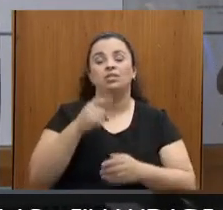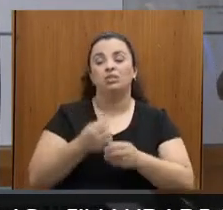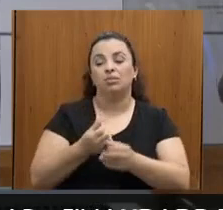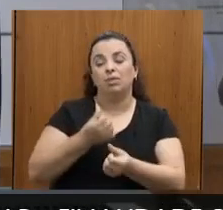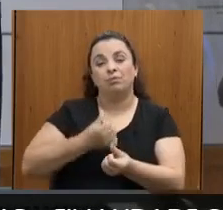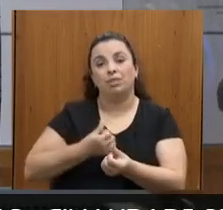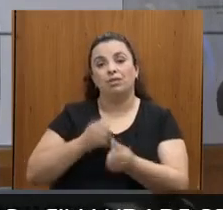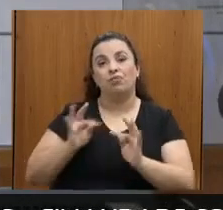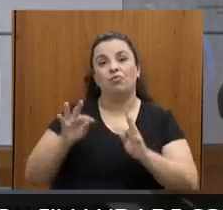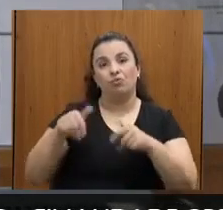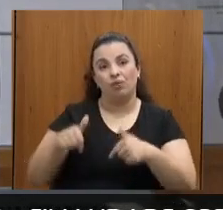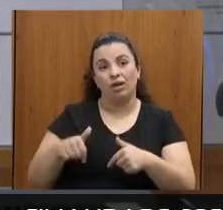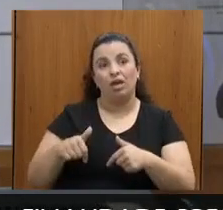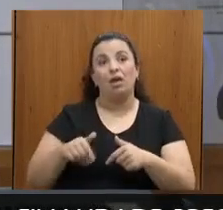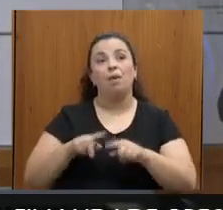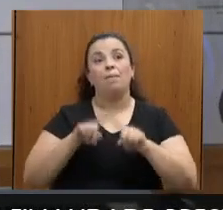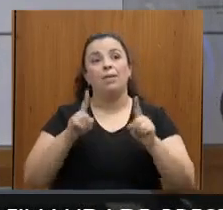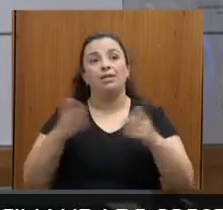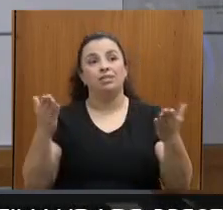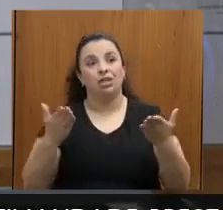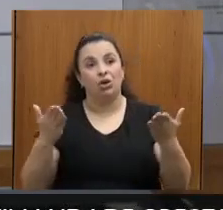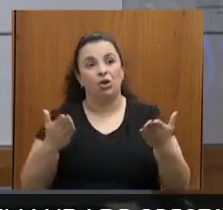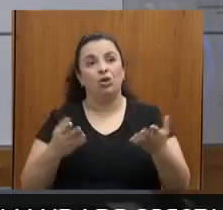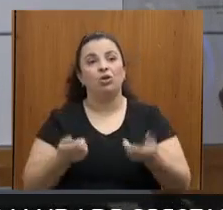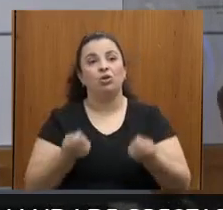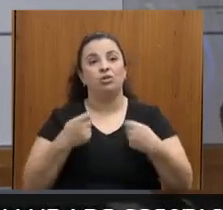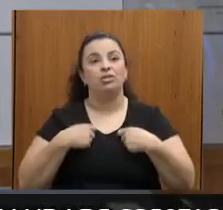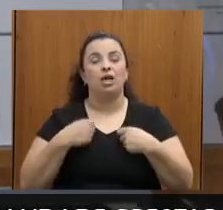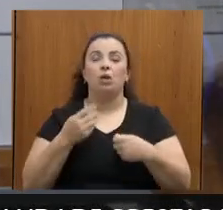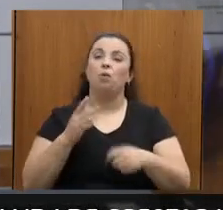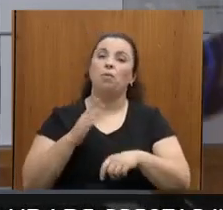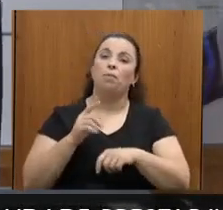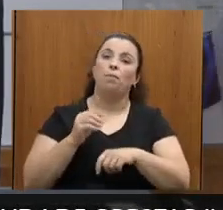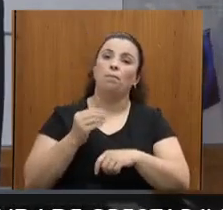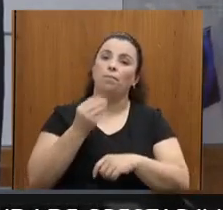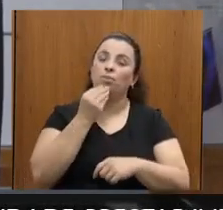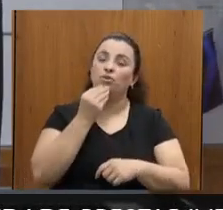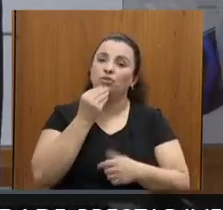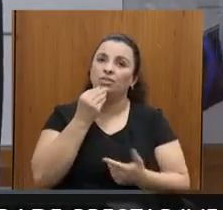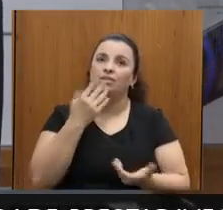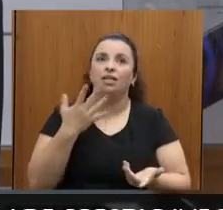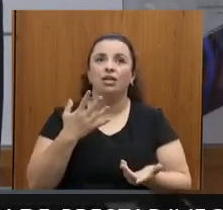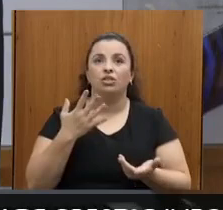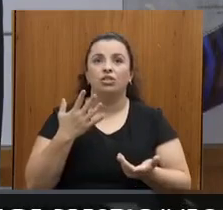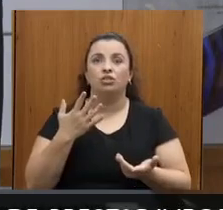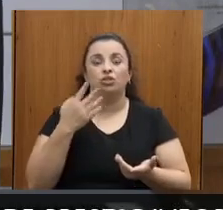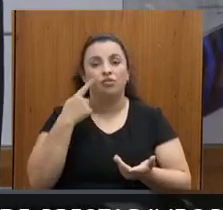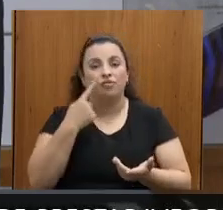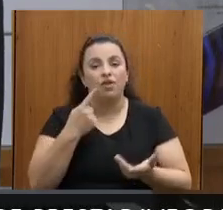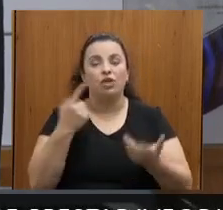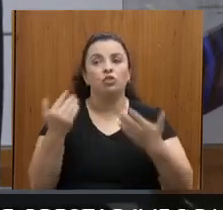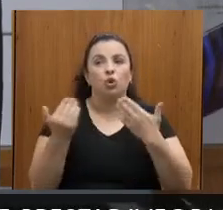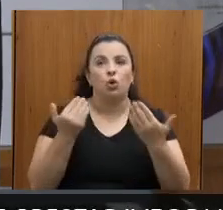e essa nos deu essa oportunidade de ouvir, de ver, de comparar, de analisar os dados